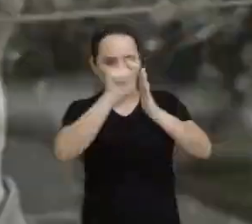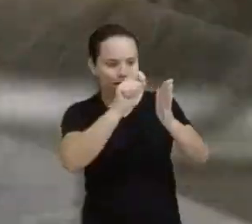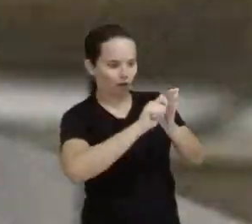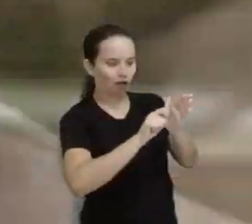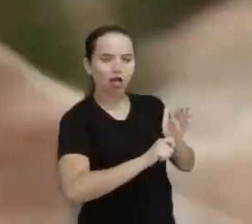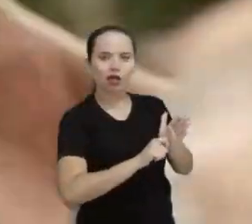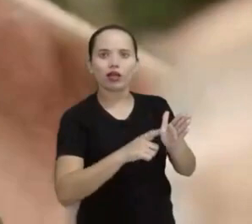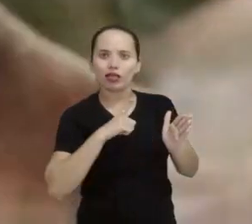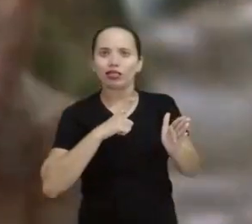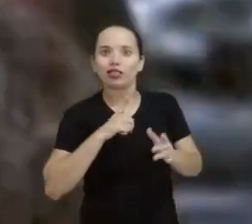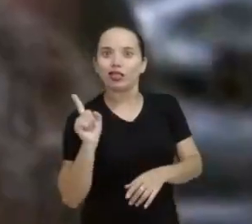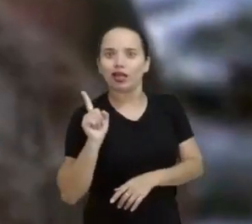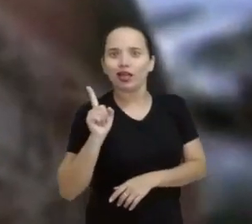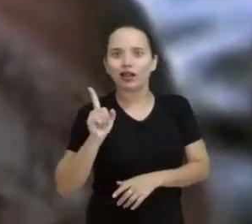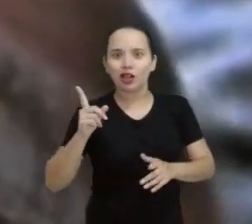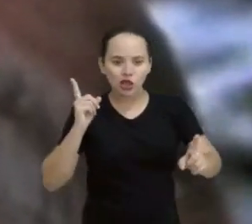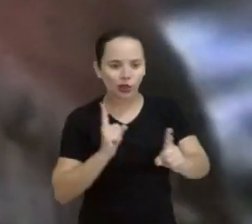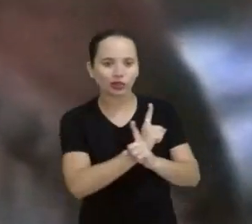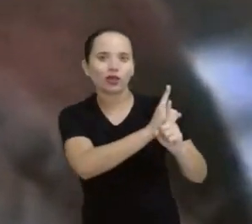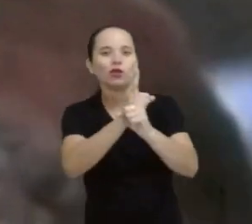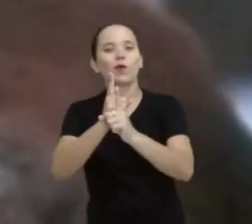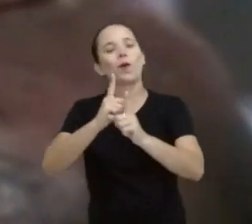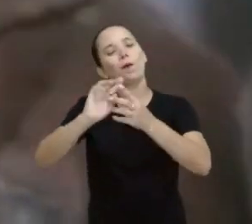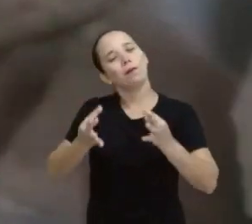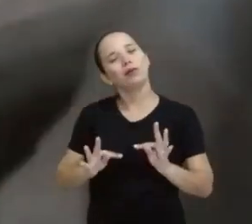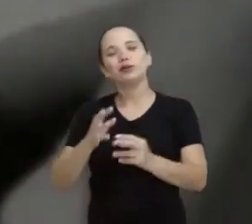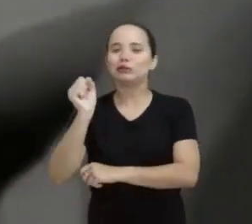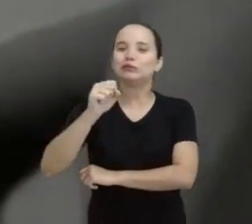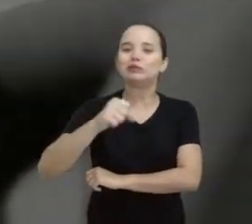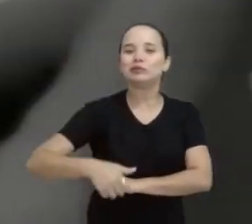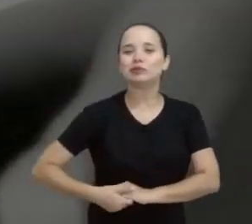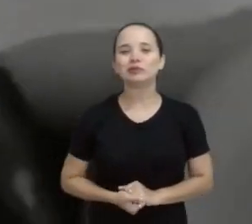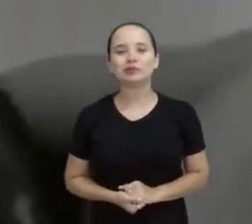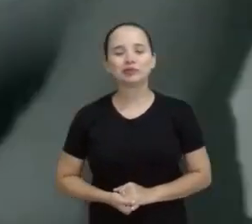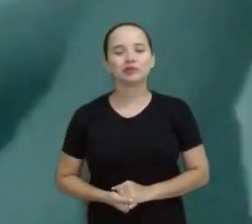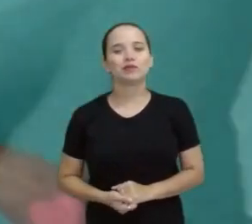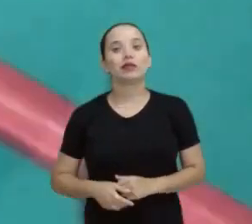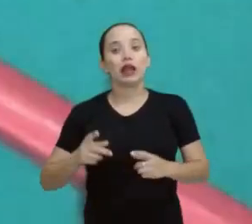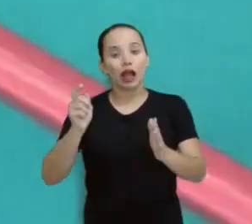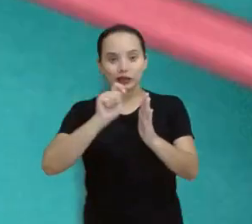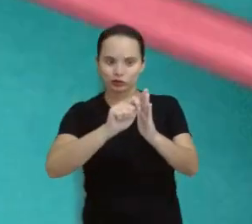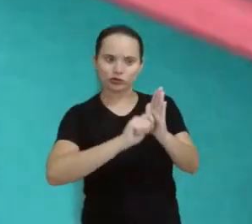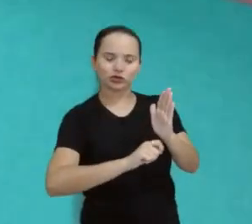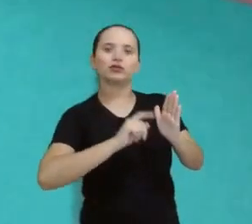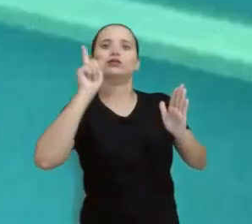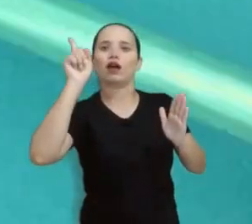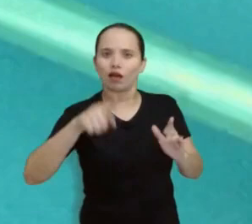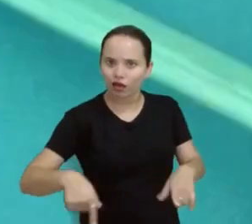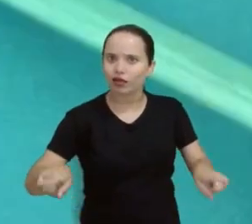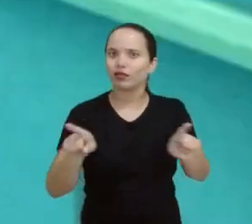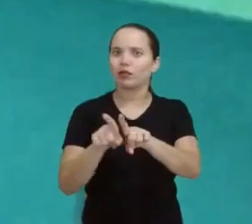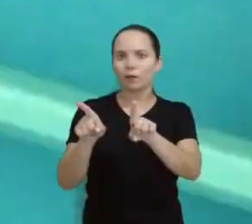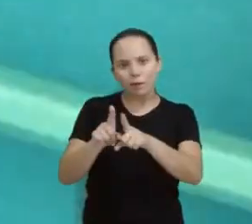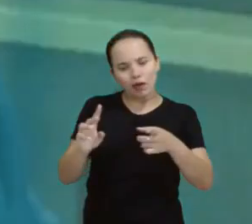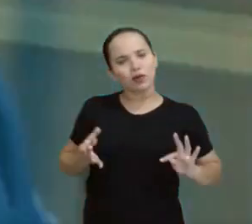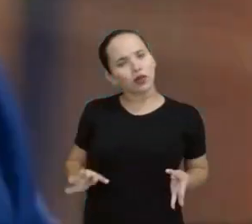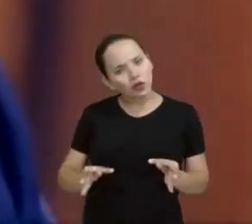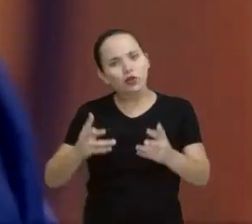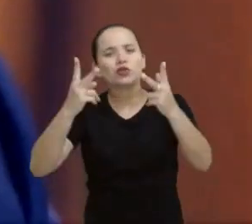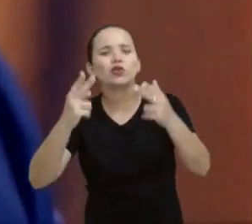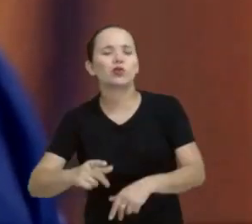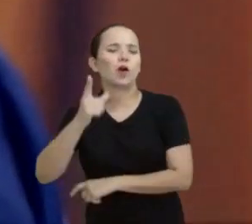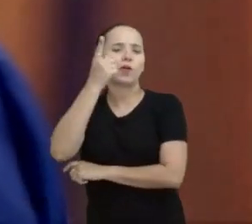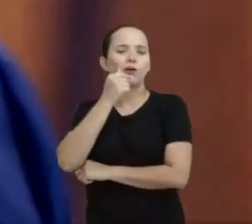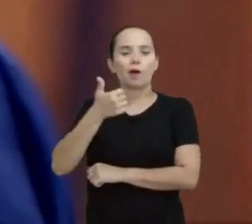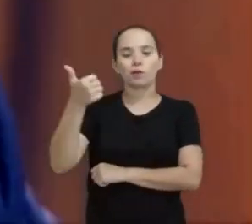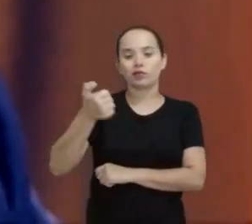estavam ali descobrindo tecnologia. Sim, isso mesmo. A escrita é uma tecnologia, assim como o lápis, a caneta e o